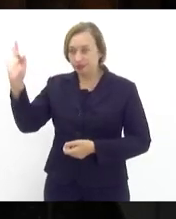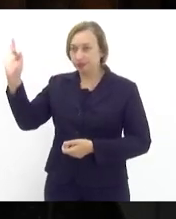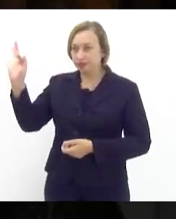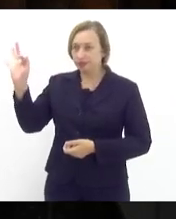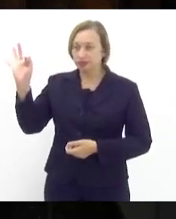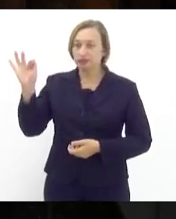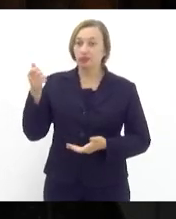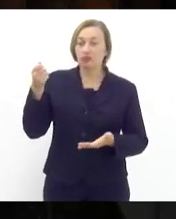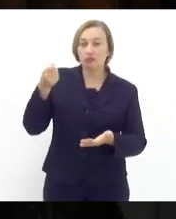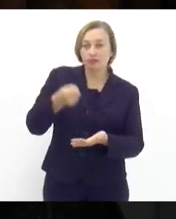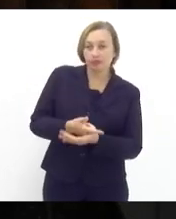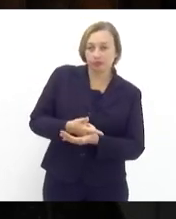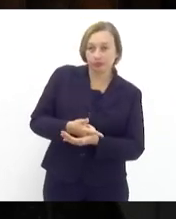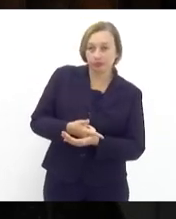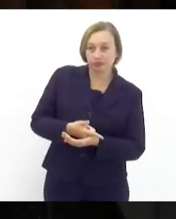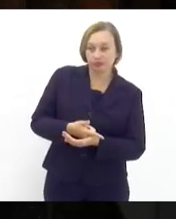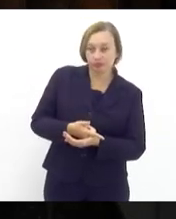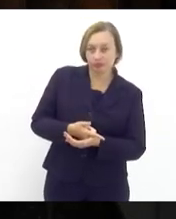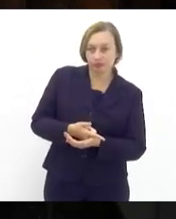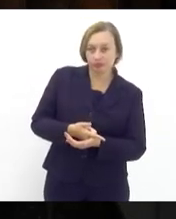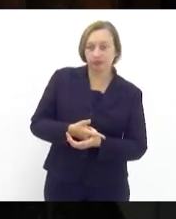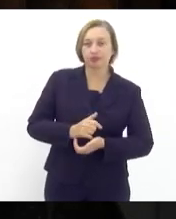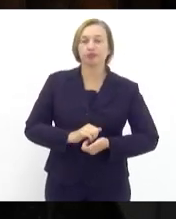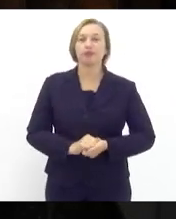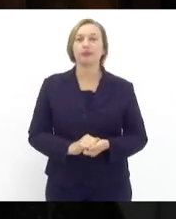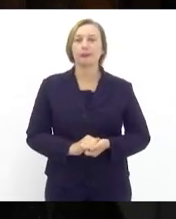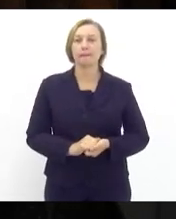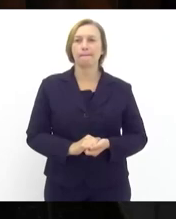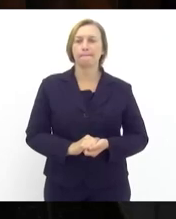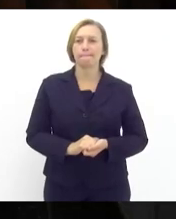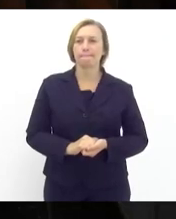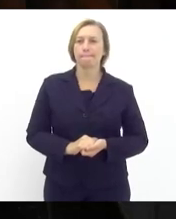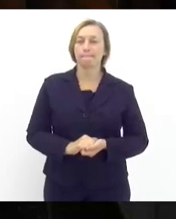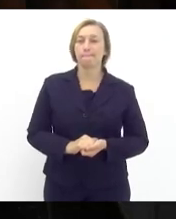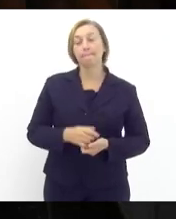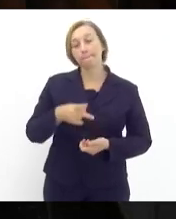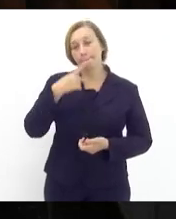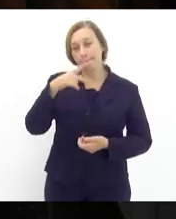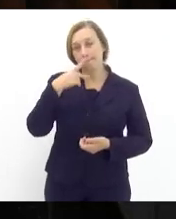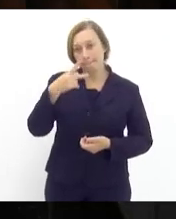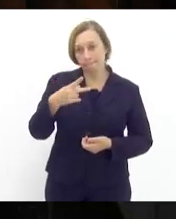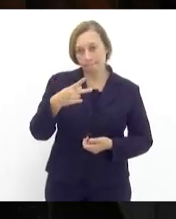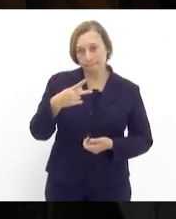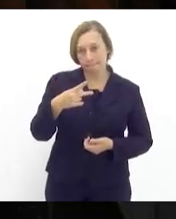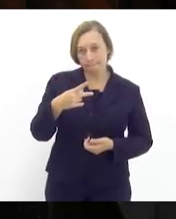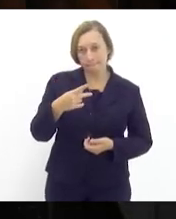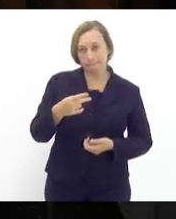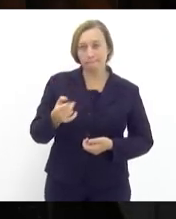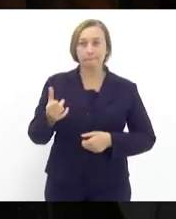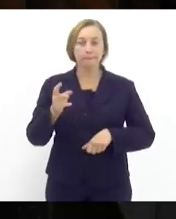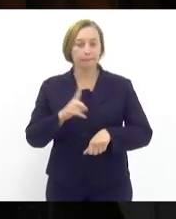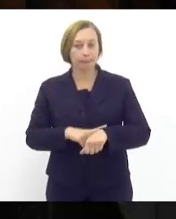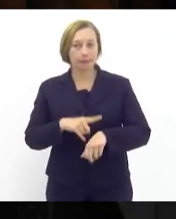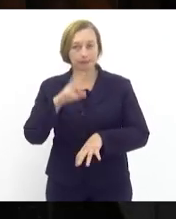pagam a união dizia eu ainda pouco a vossa excelência